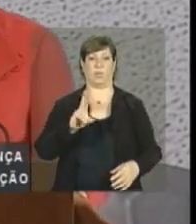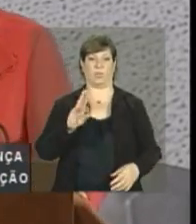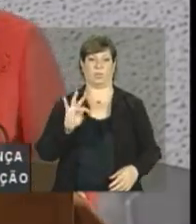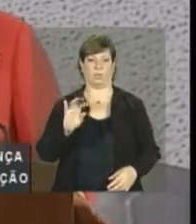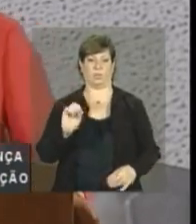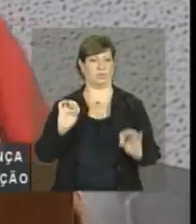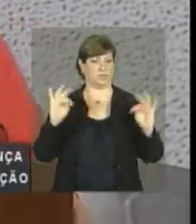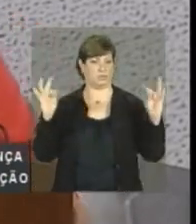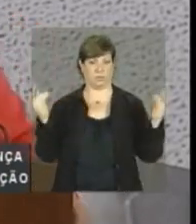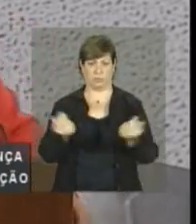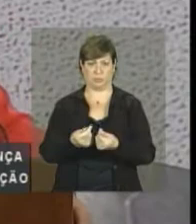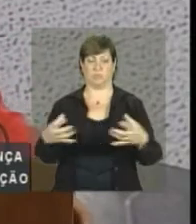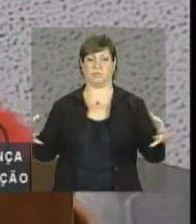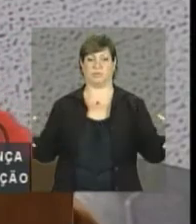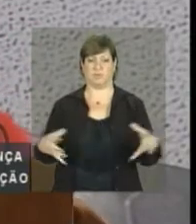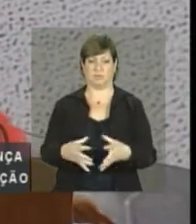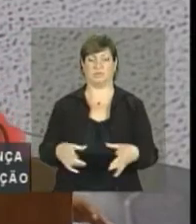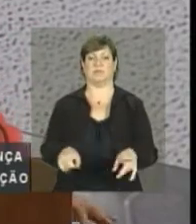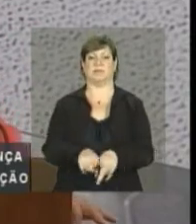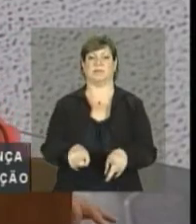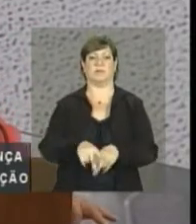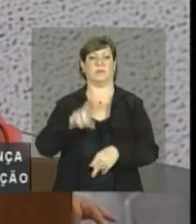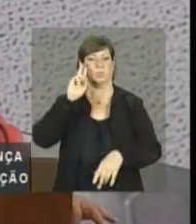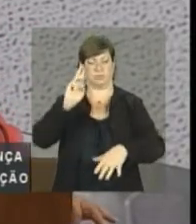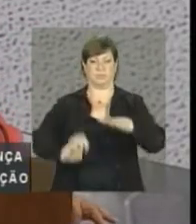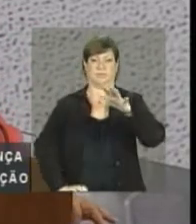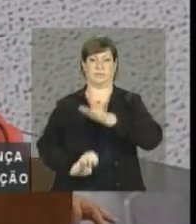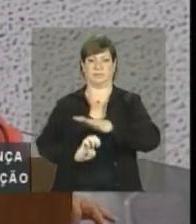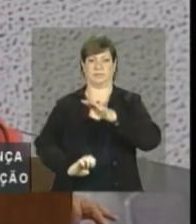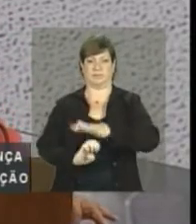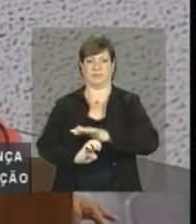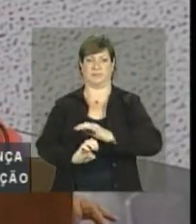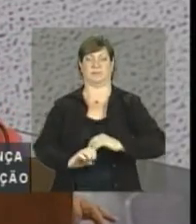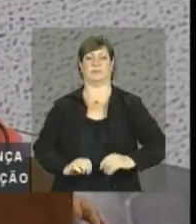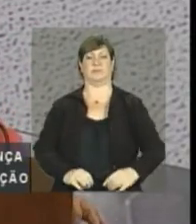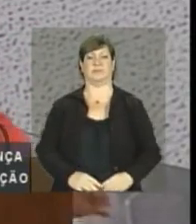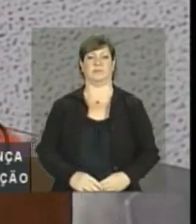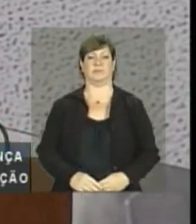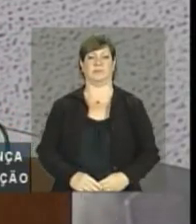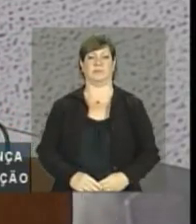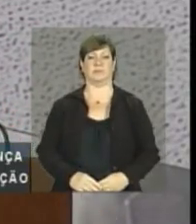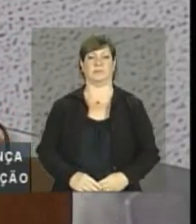as lideranças dos empresários, das